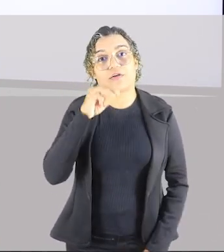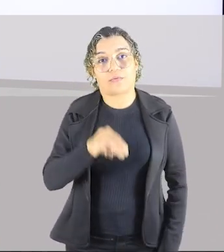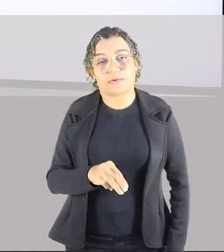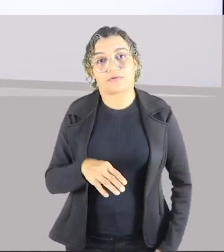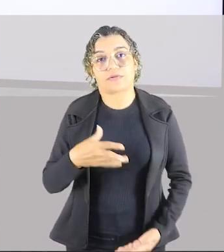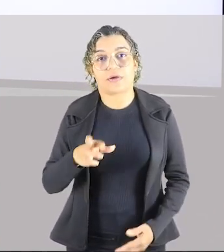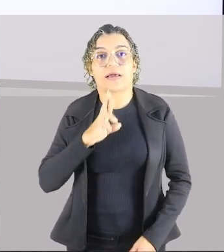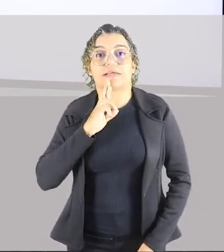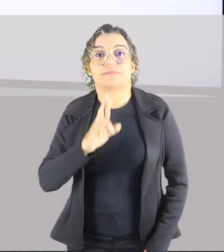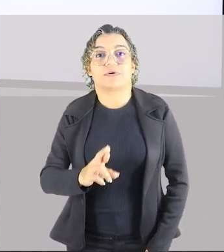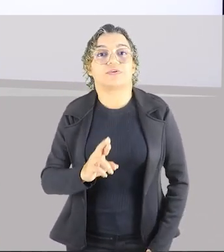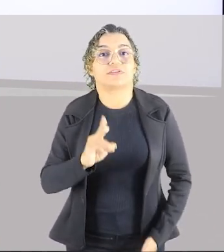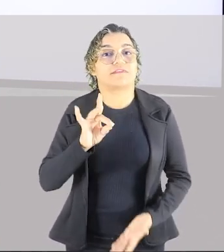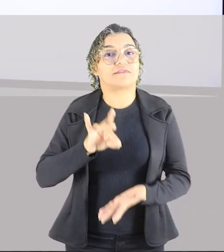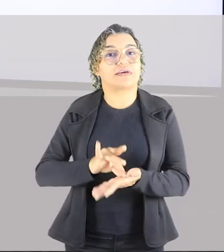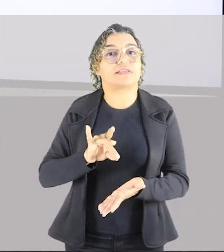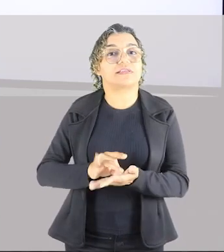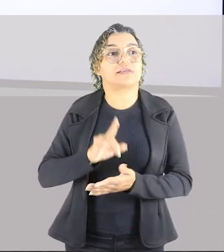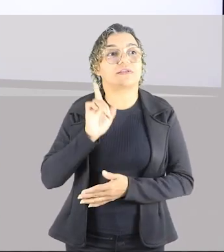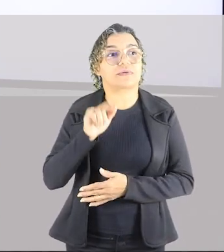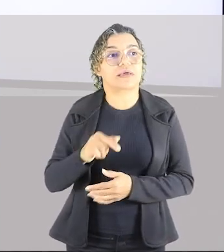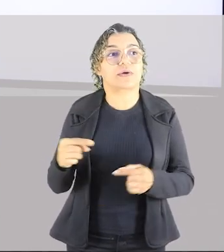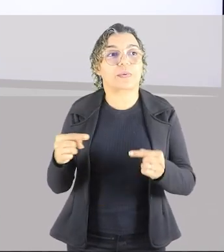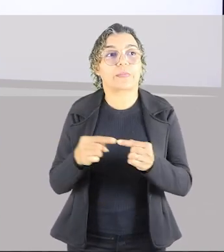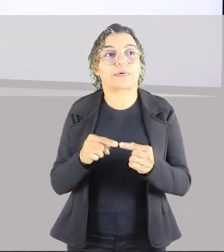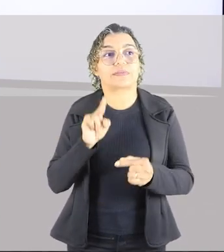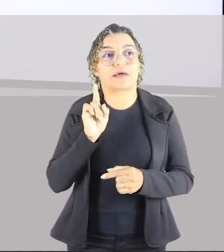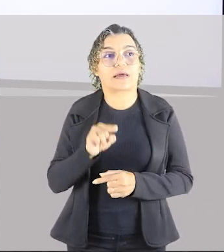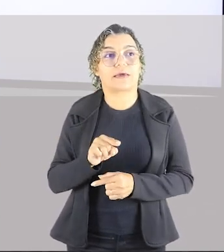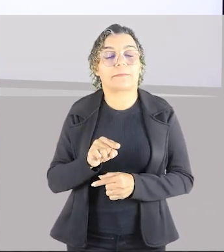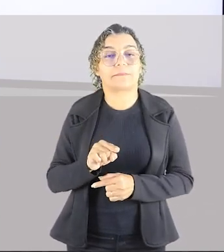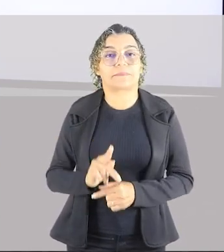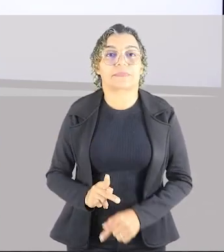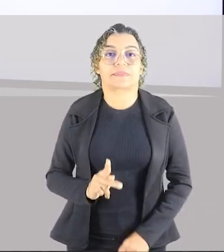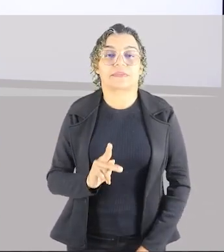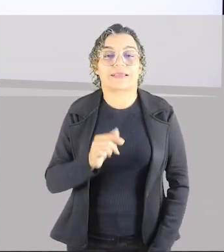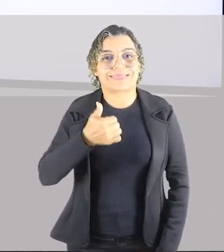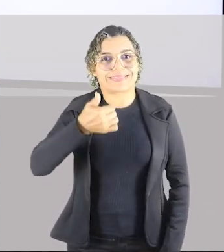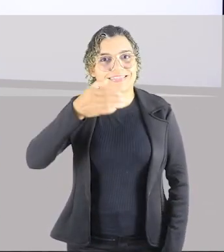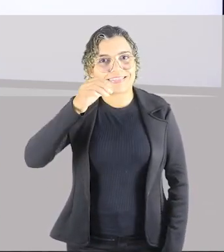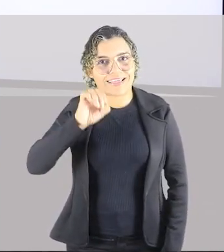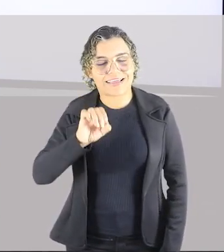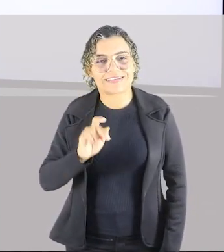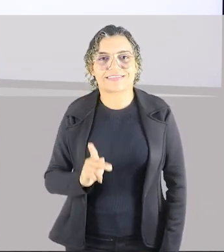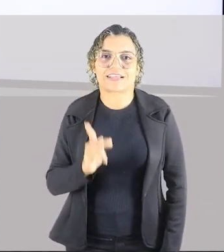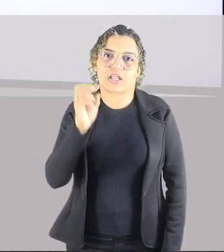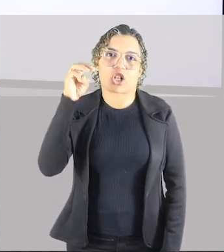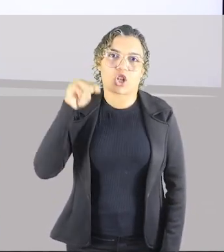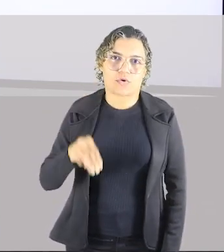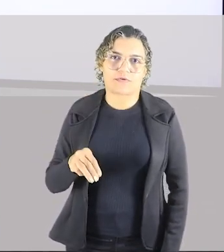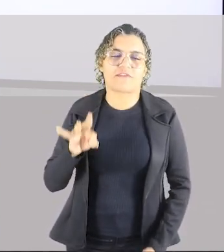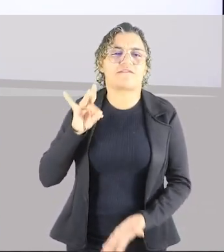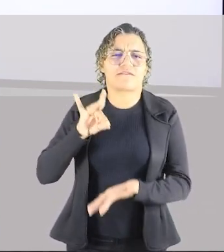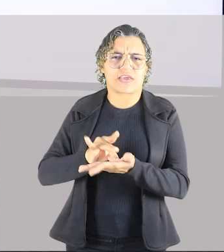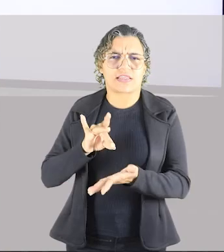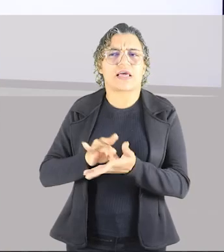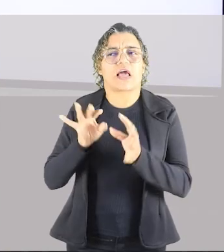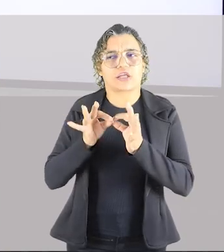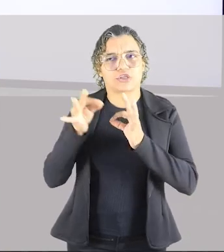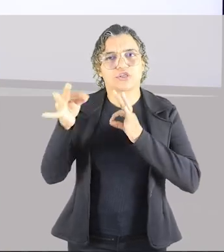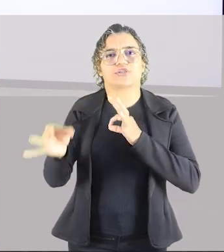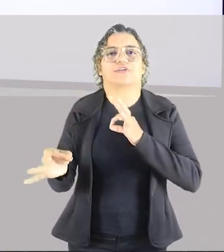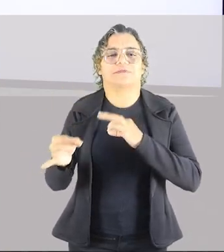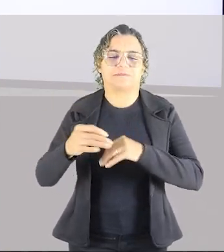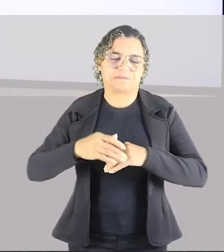a resposta real equivale a 10 quilômetros. Olha aí,